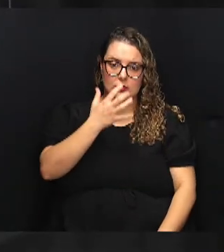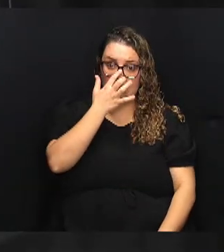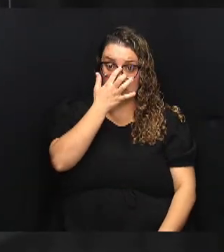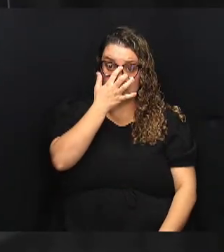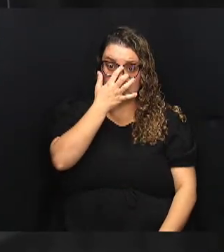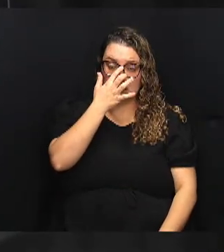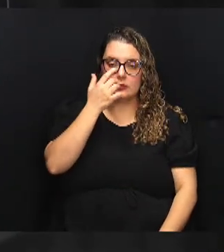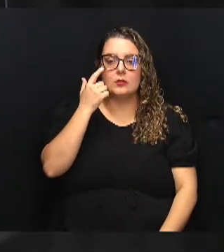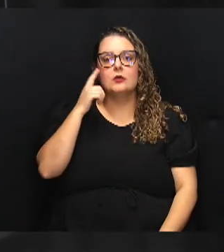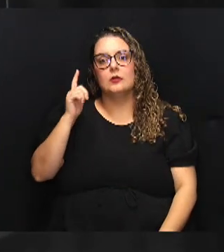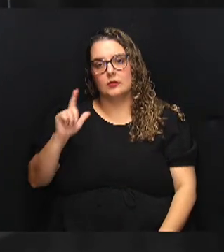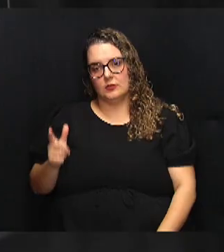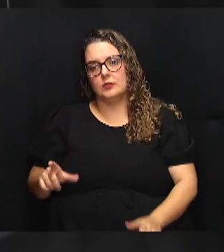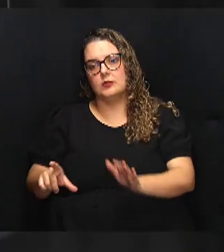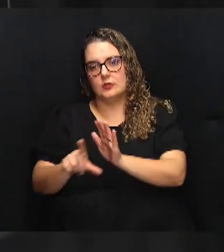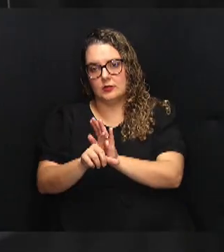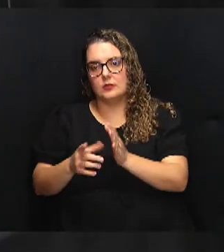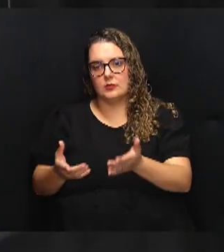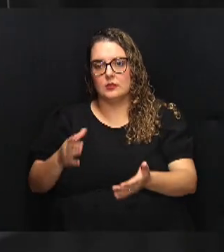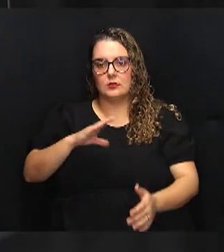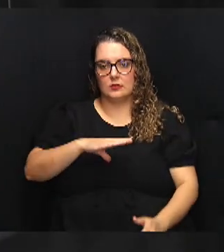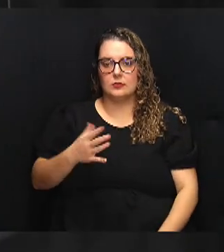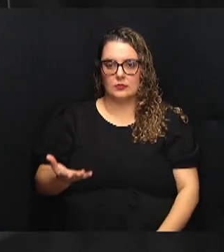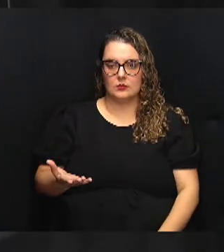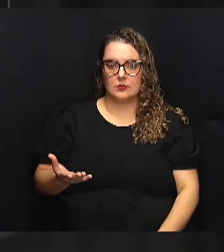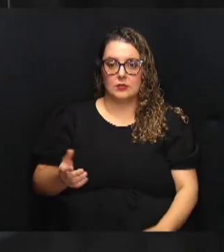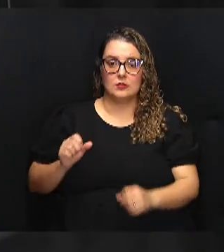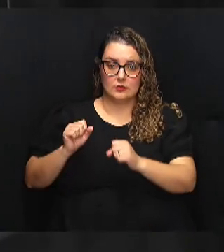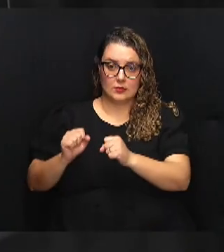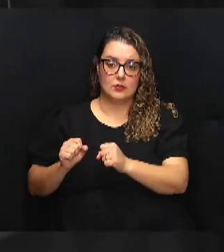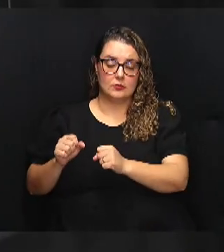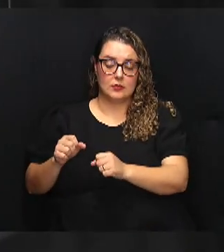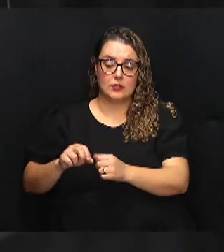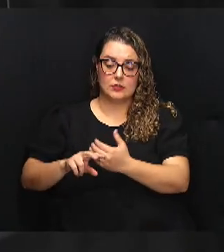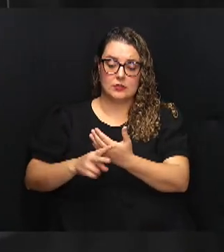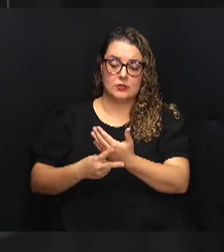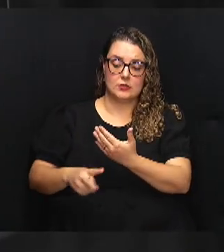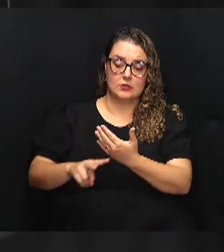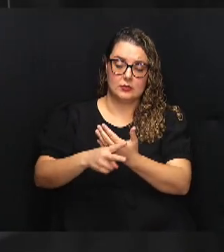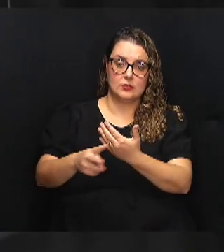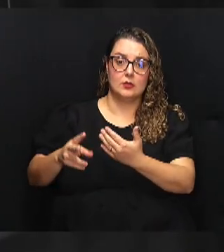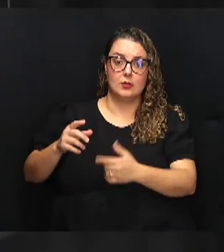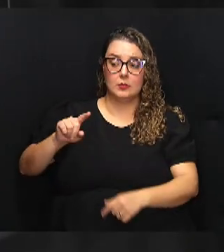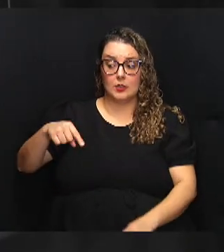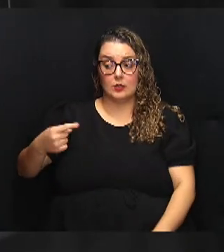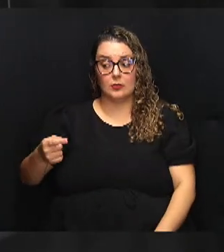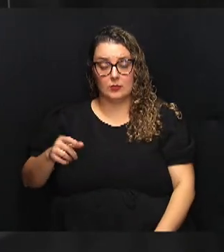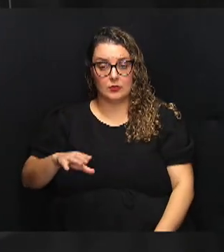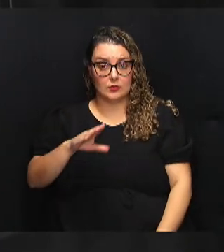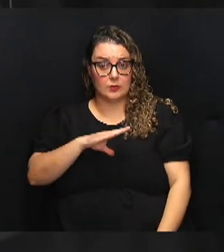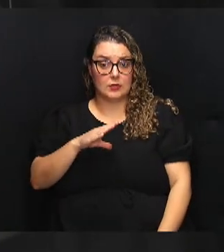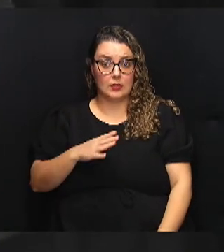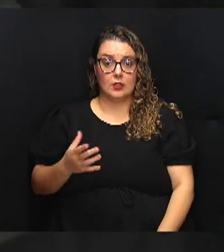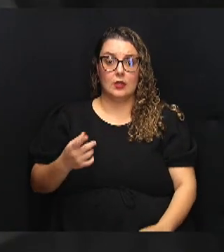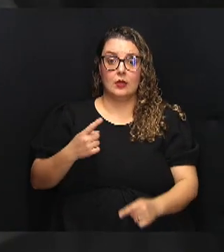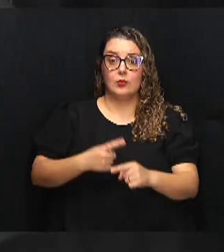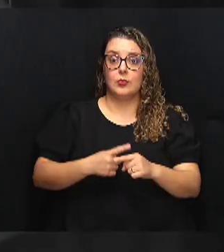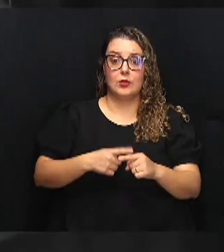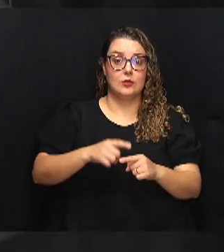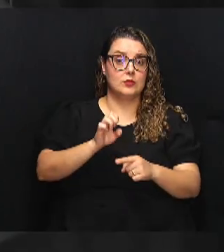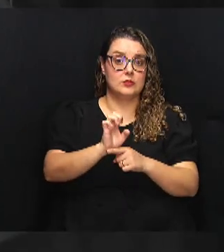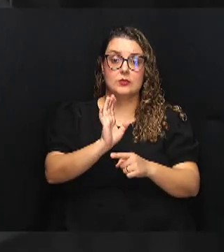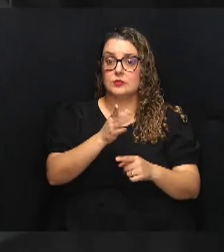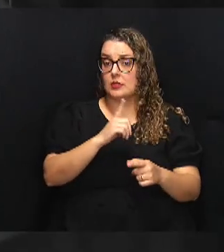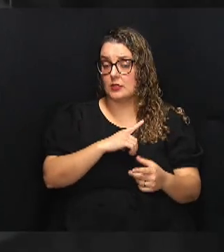Né? Claro, essa lei é uma lei municipal, mas que ela possa ser replicada também para outros municípios. Porque o Estado já detém essa